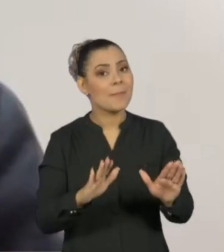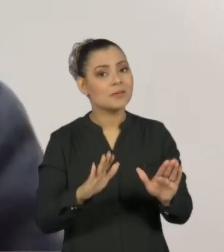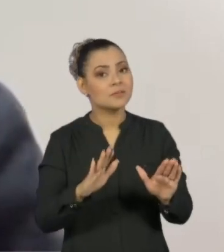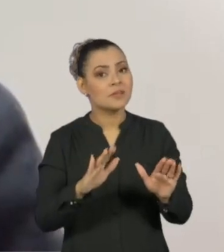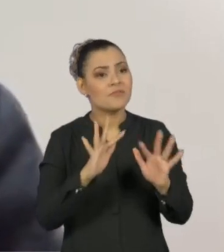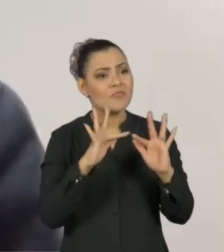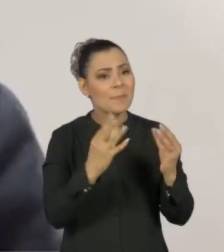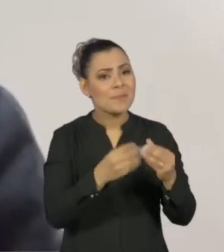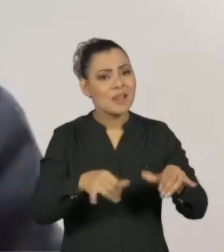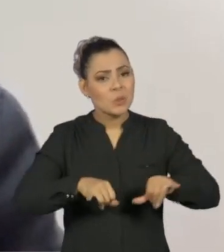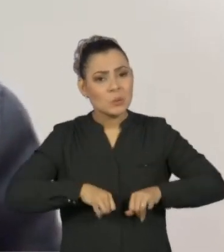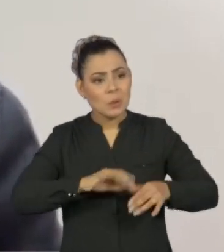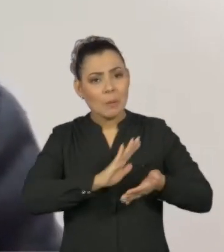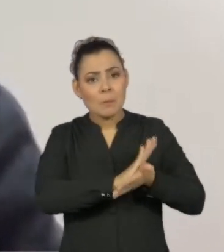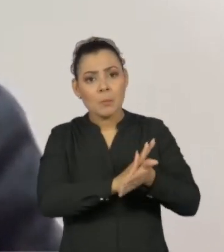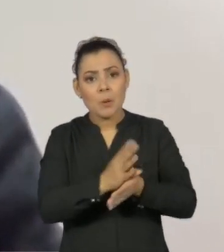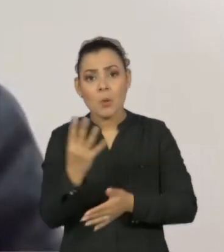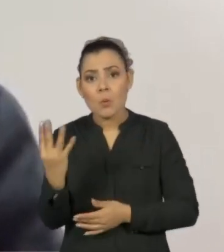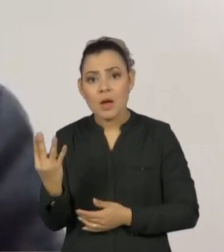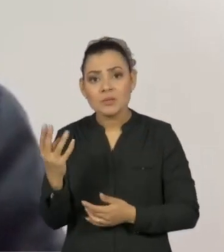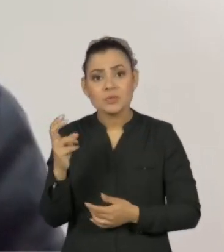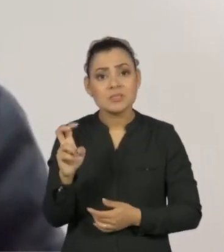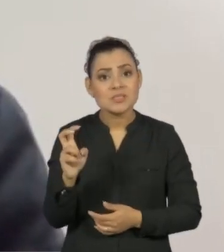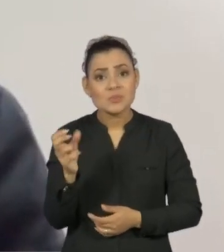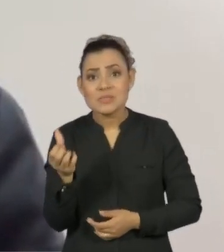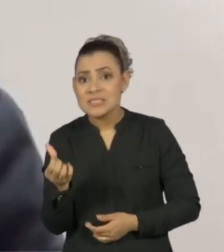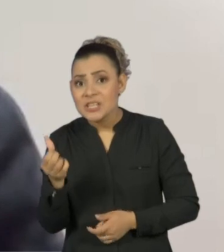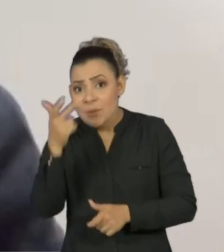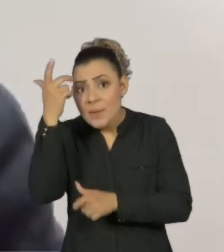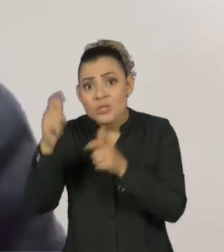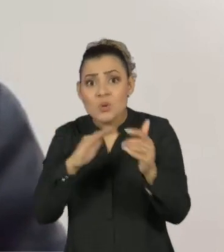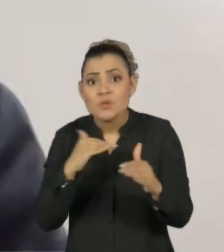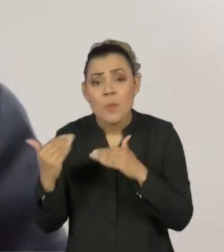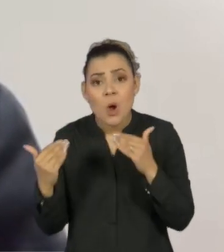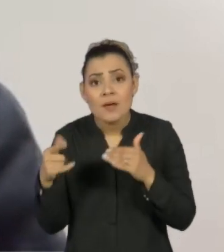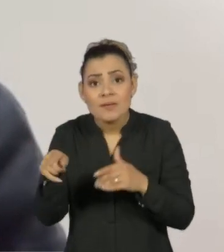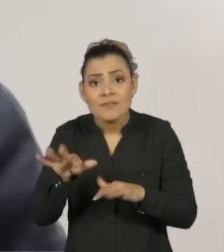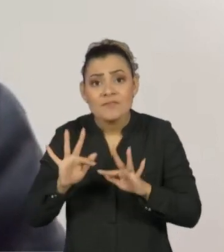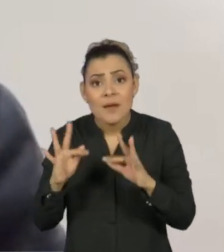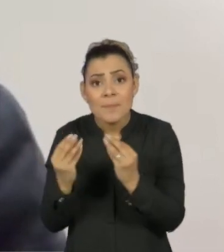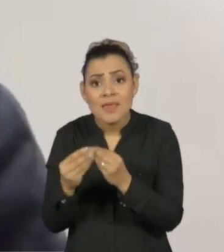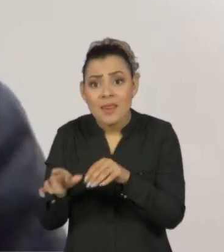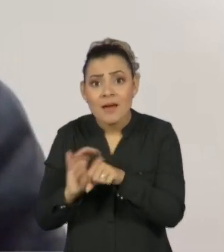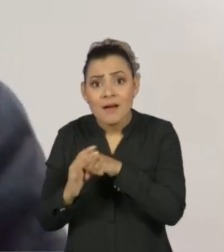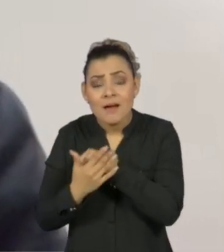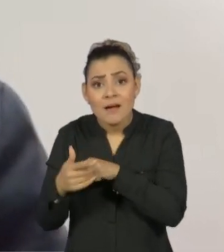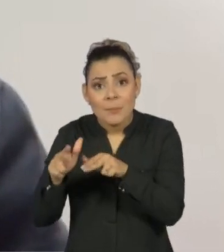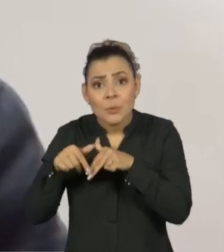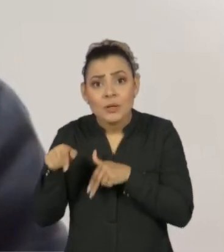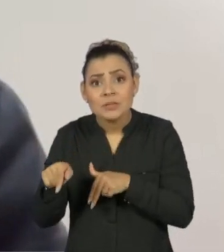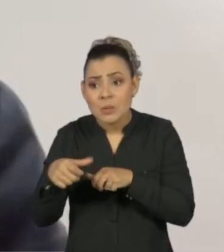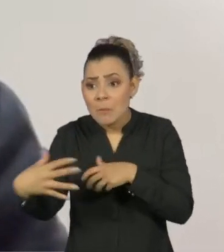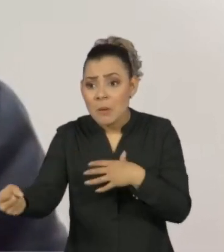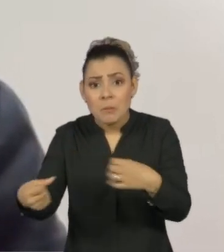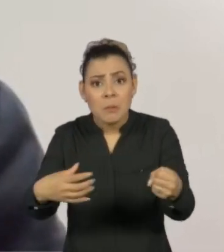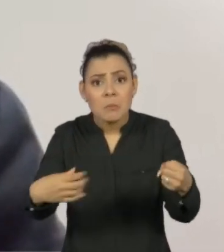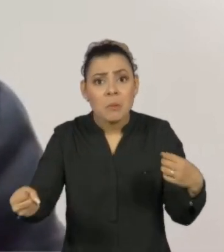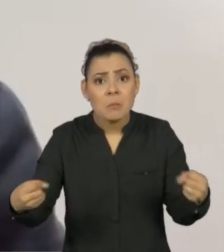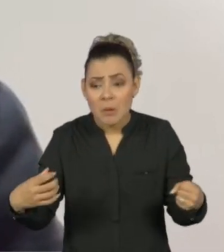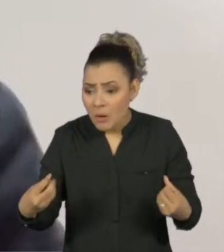famílias. 4, 5, 6 pessoas de uma mesma família tem a doença, e no meio de